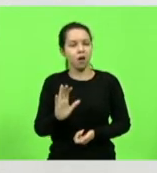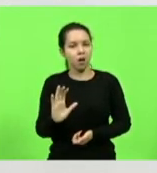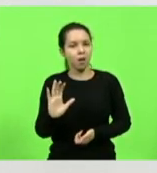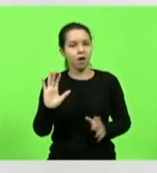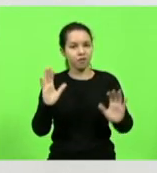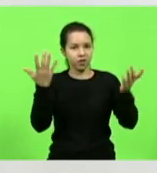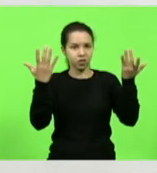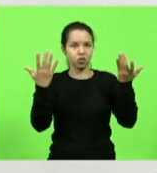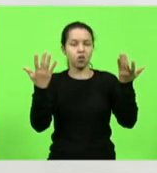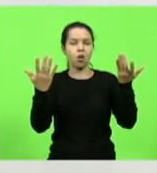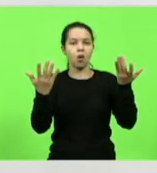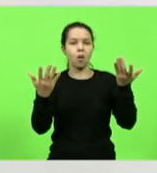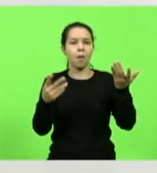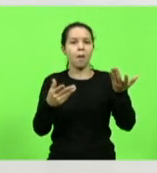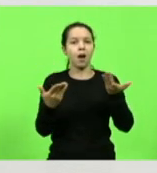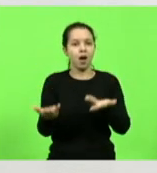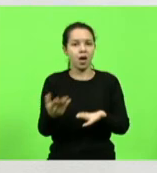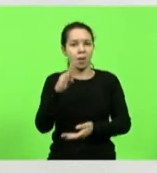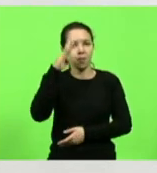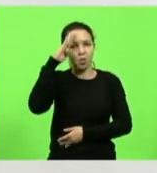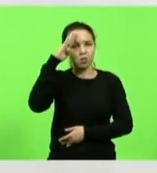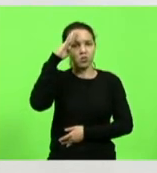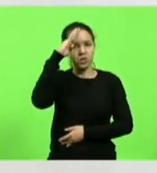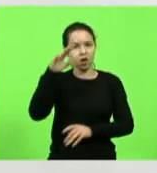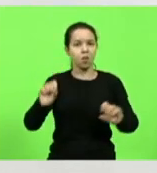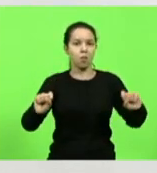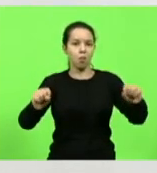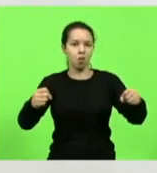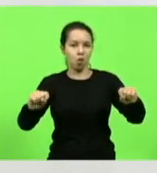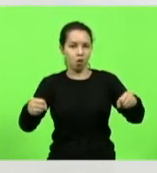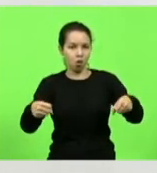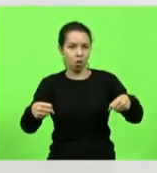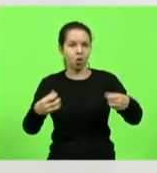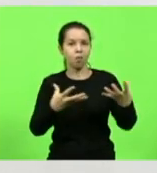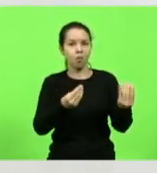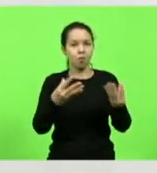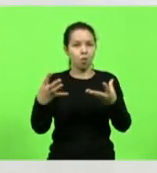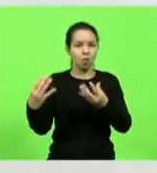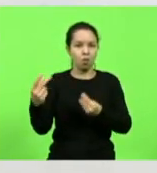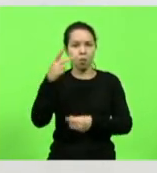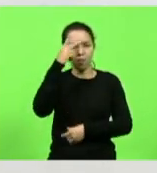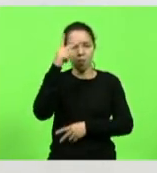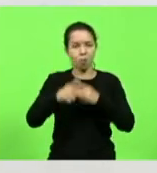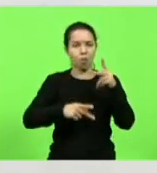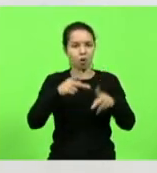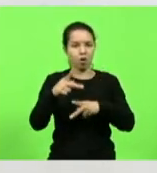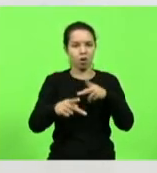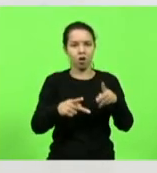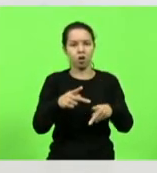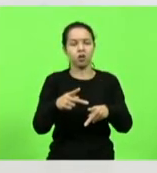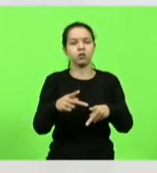Janeiro, uma motossiata com milhares de cariocas na rua. E eu